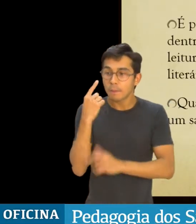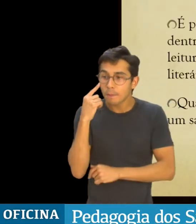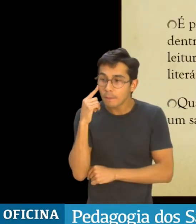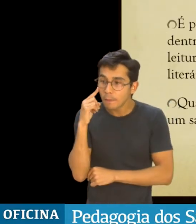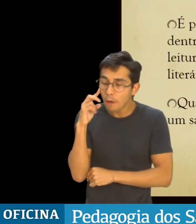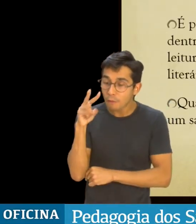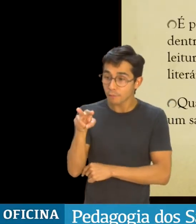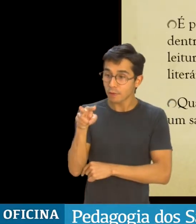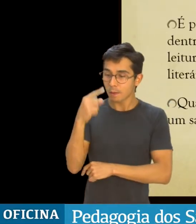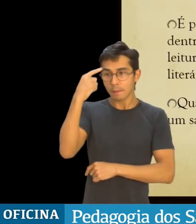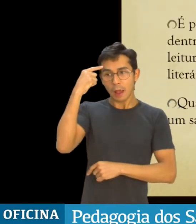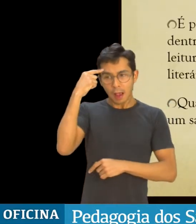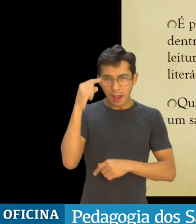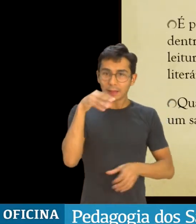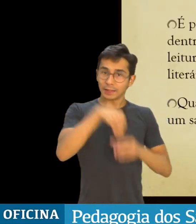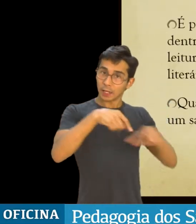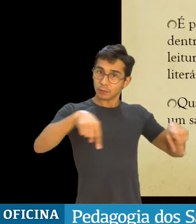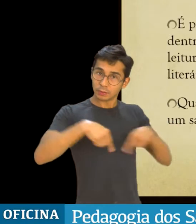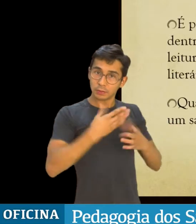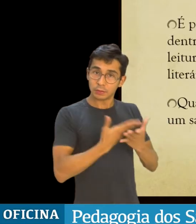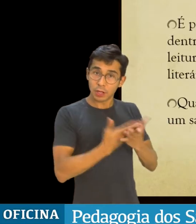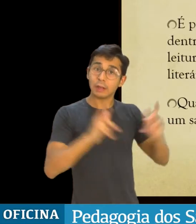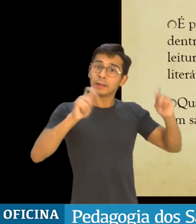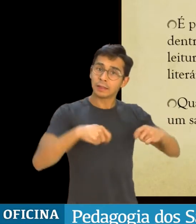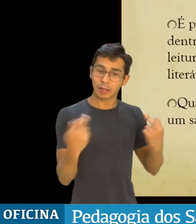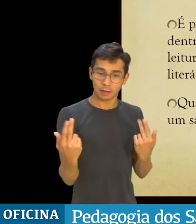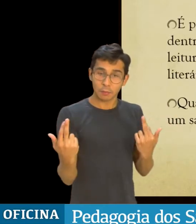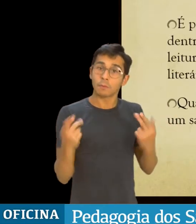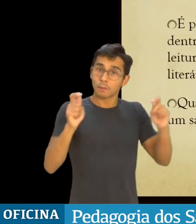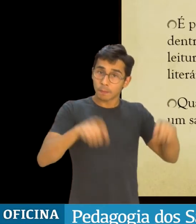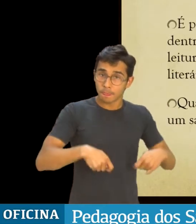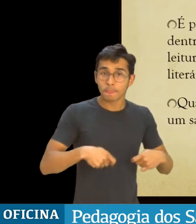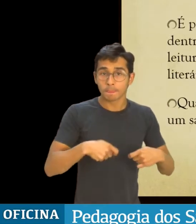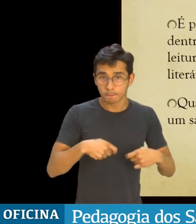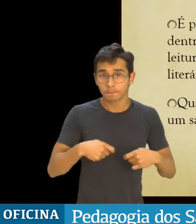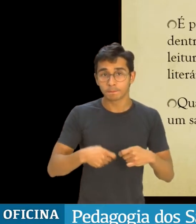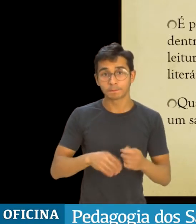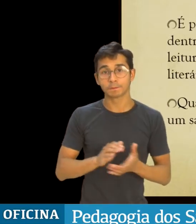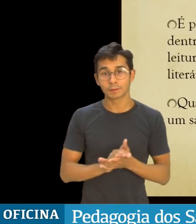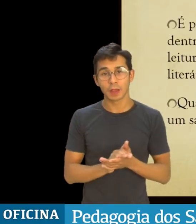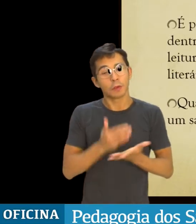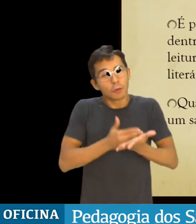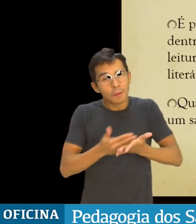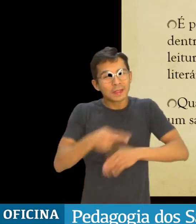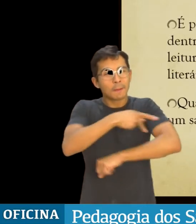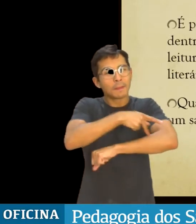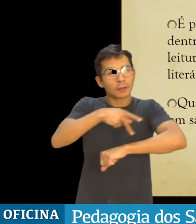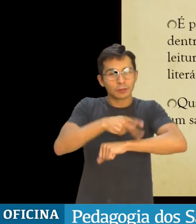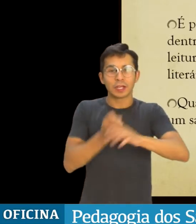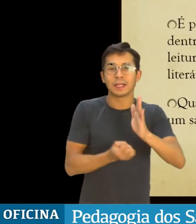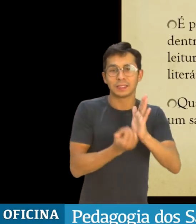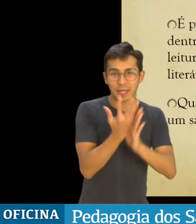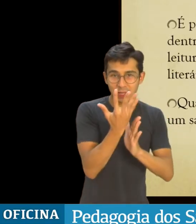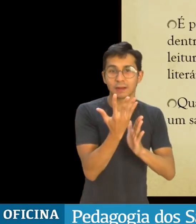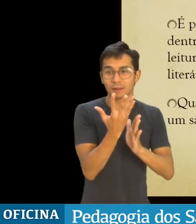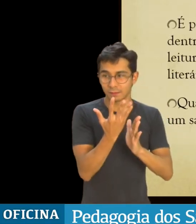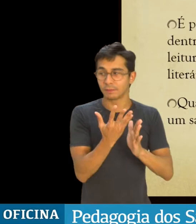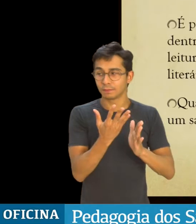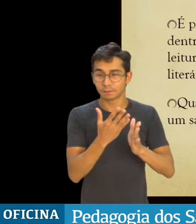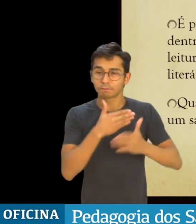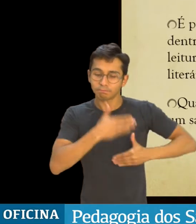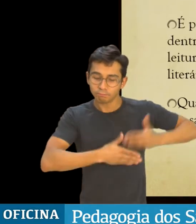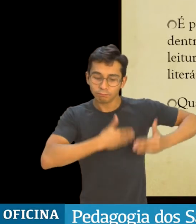Então, quando eu comecei a desenvolver esse trabalho, que ainda não tinha esse nome da pedagogia dos saraus, ele foi surgindo pelo